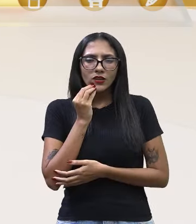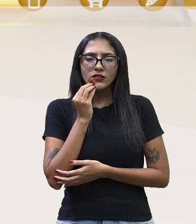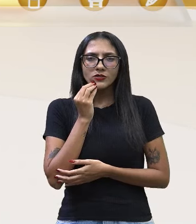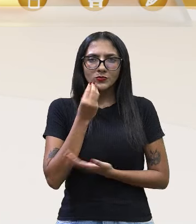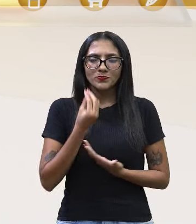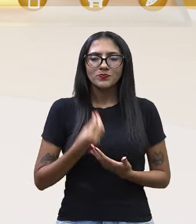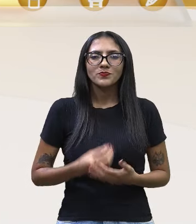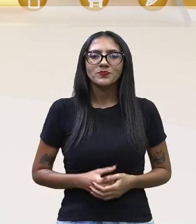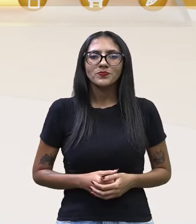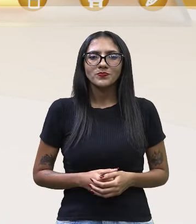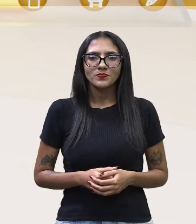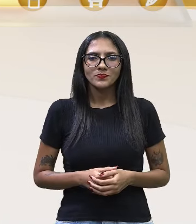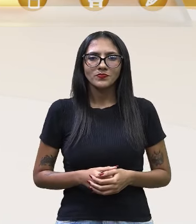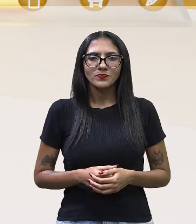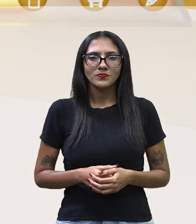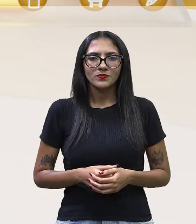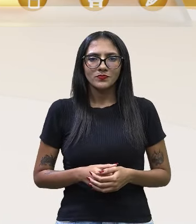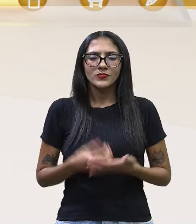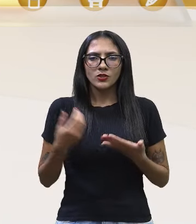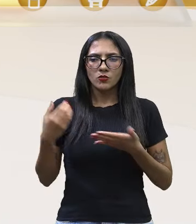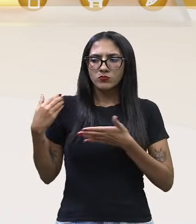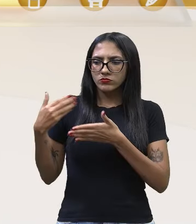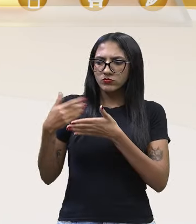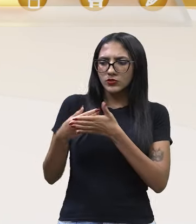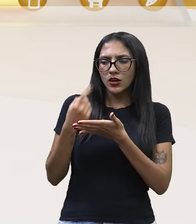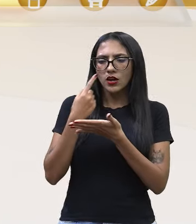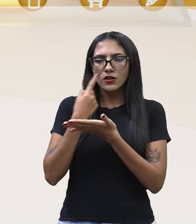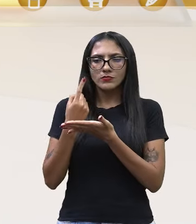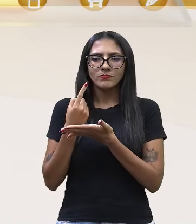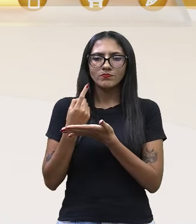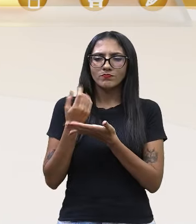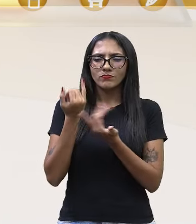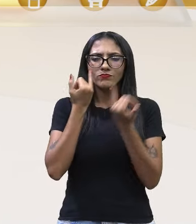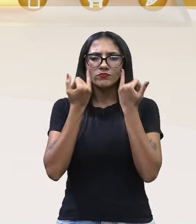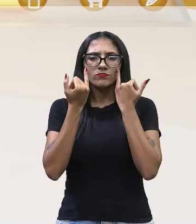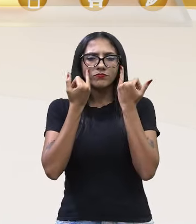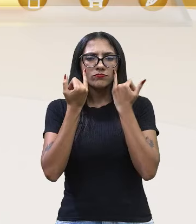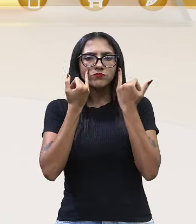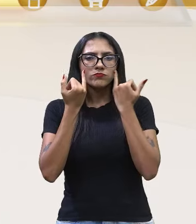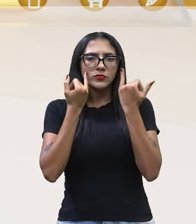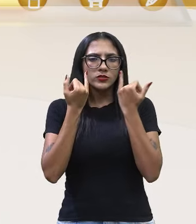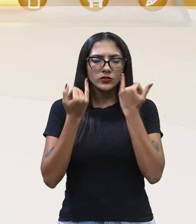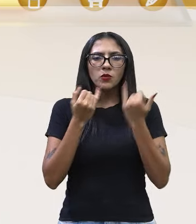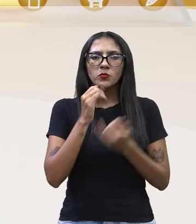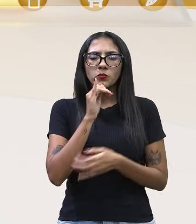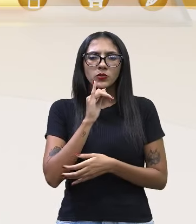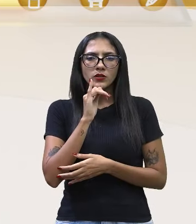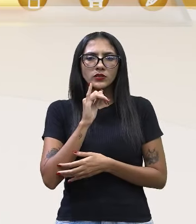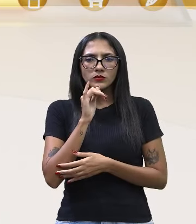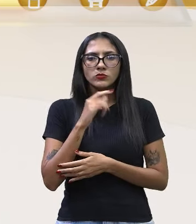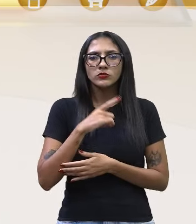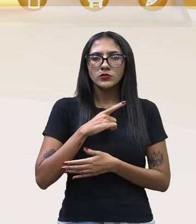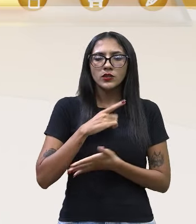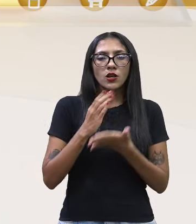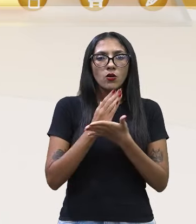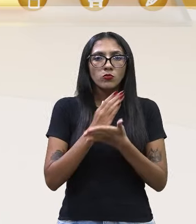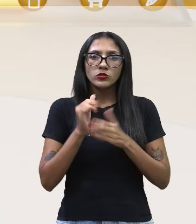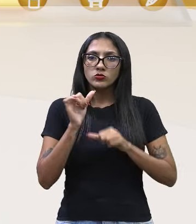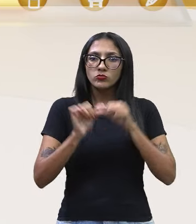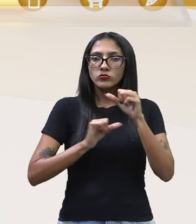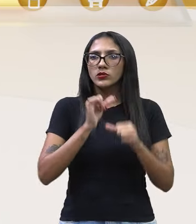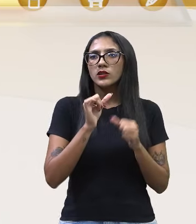exatamente que ultimamente os dados TM convergindo vem convergindo para grandes melhorias bom na taxa na taxa de